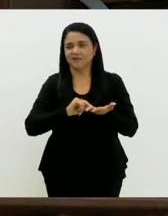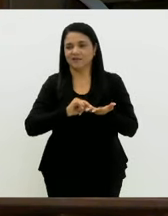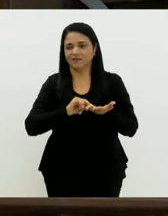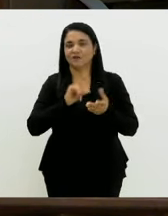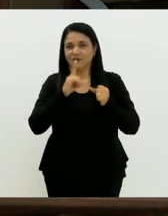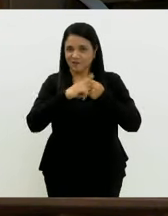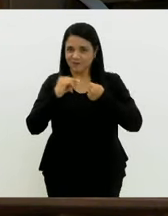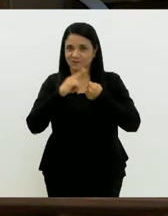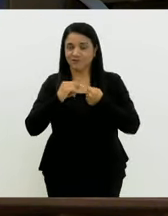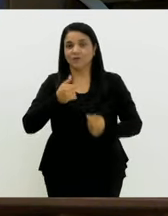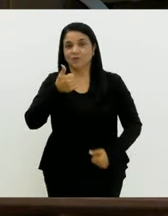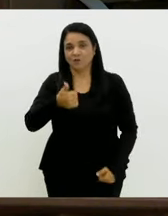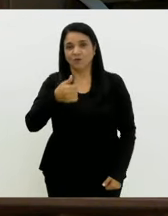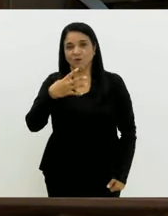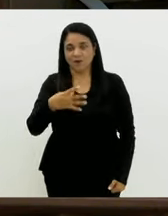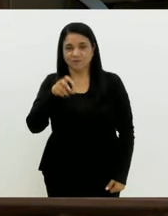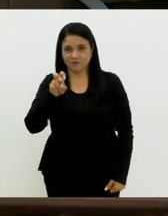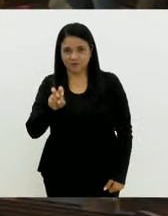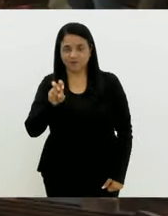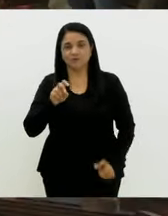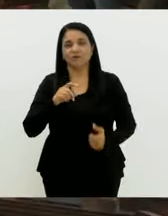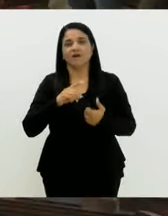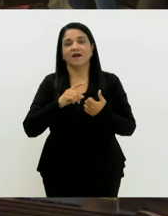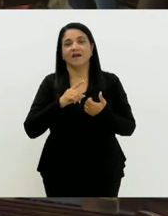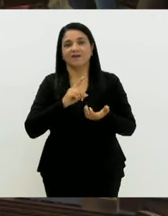Constituição Estadual.